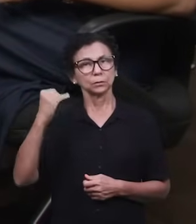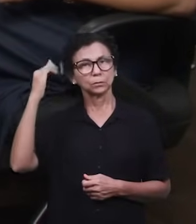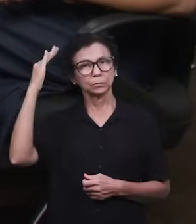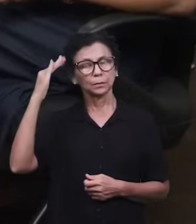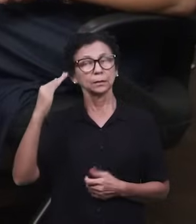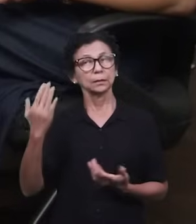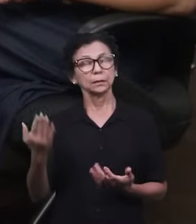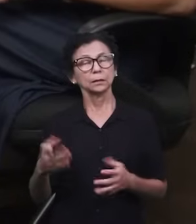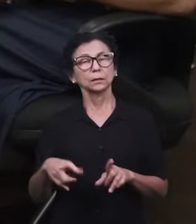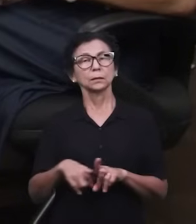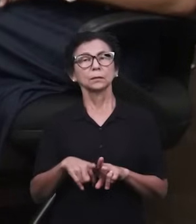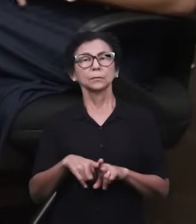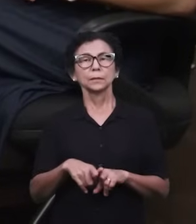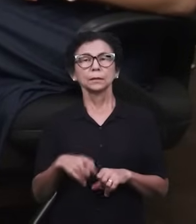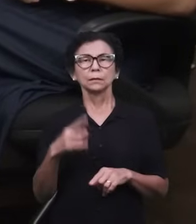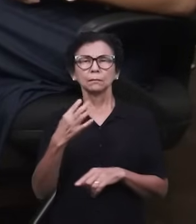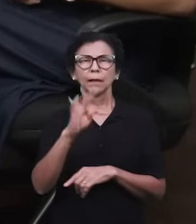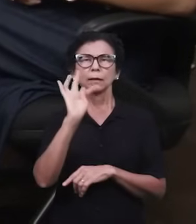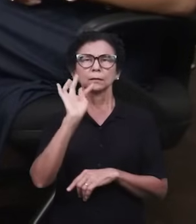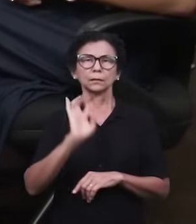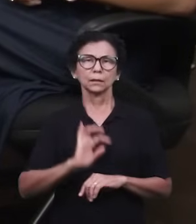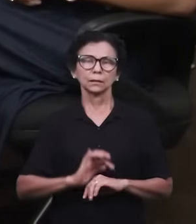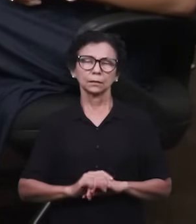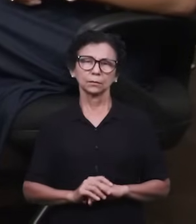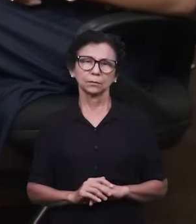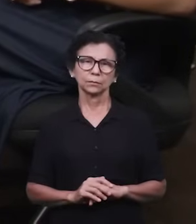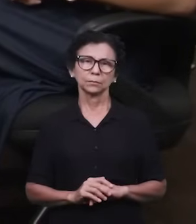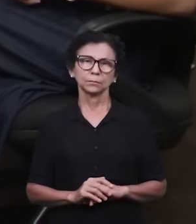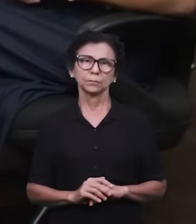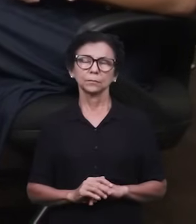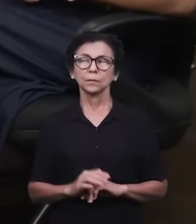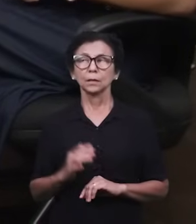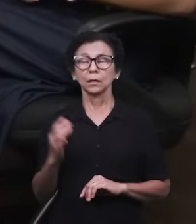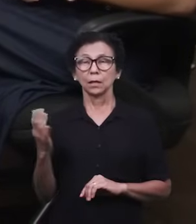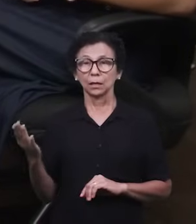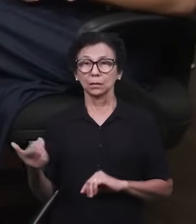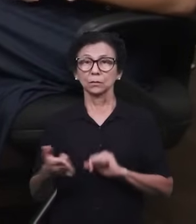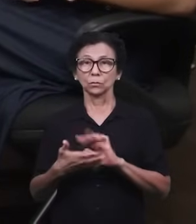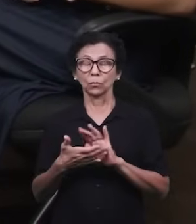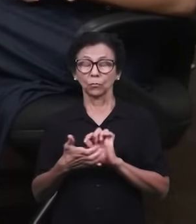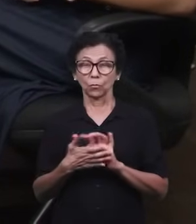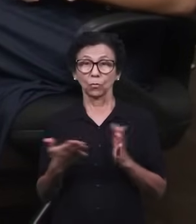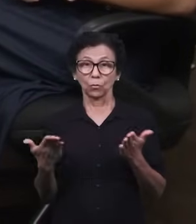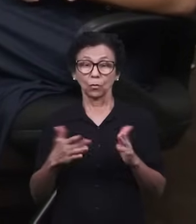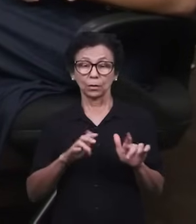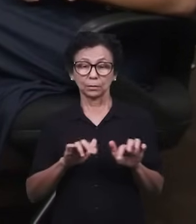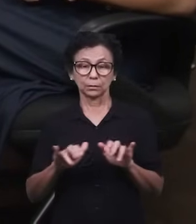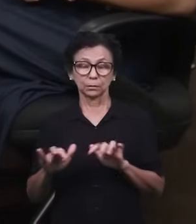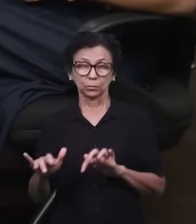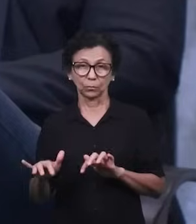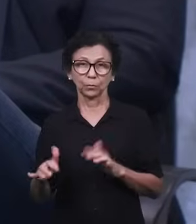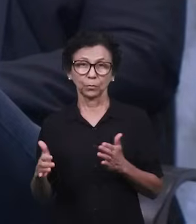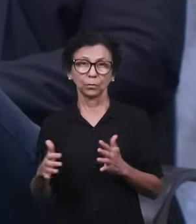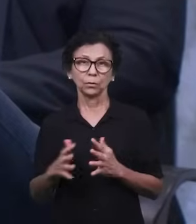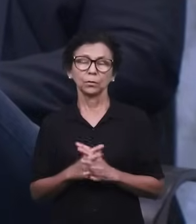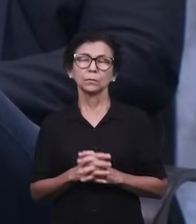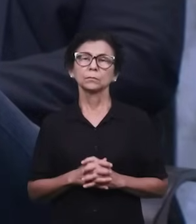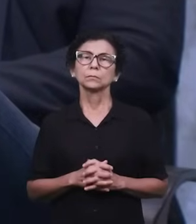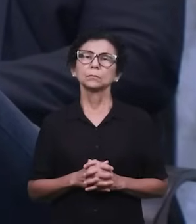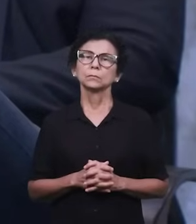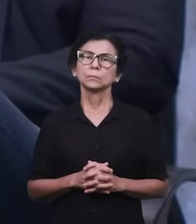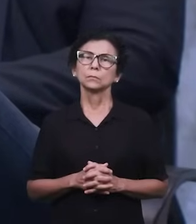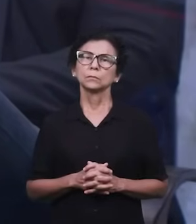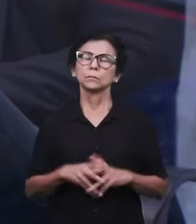Jerusalém. Amém. Também um louvor que a partitura de piano está disponível no site do Departamento de Louvor, né, para os irmãos que